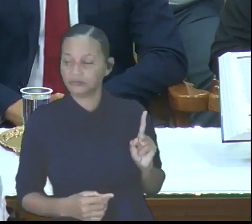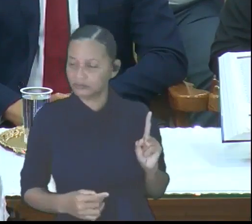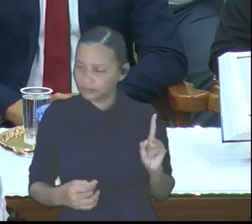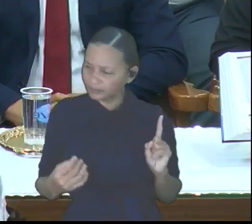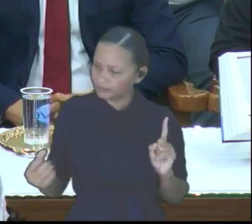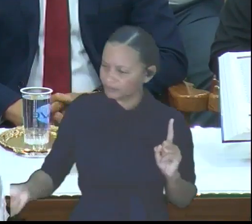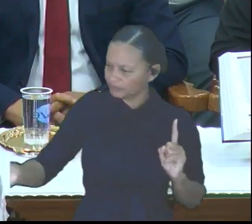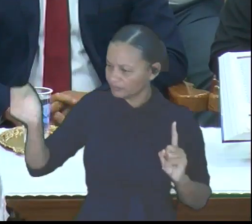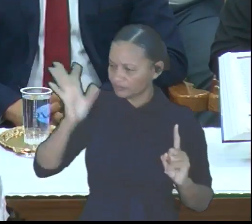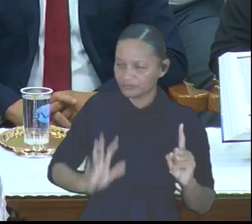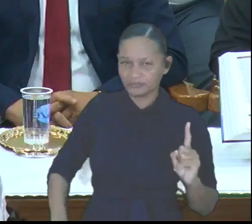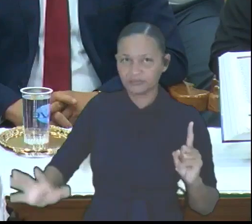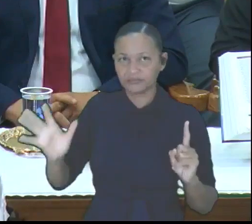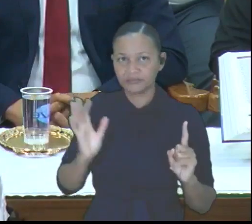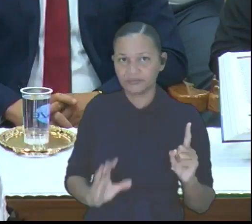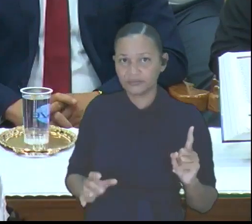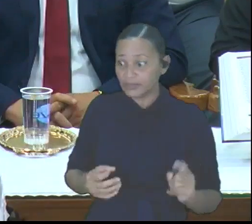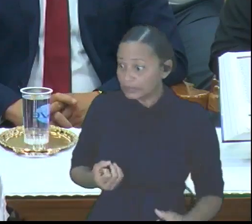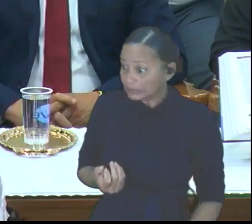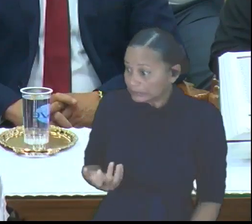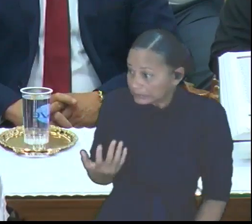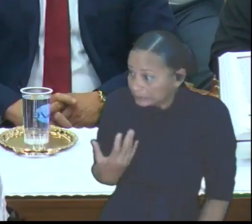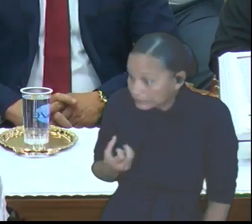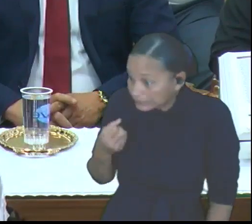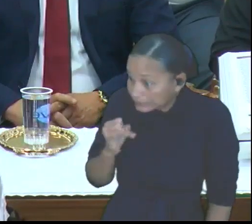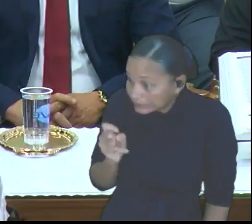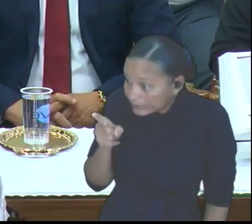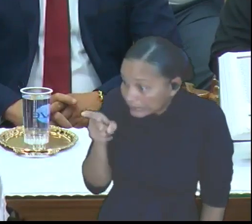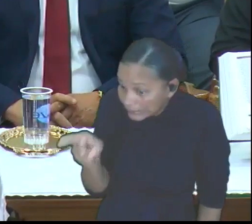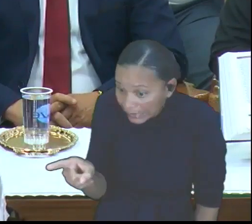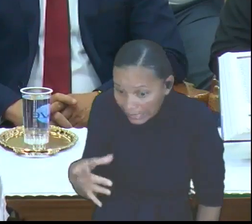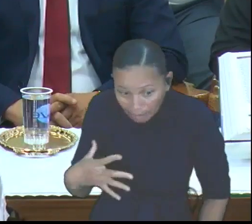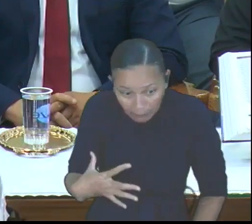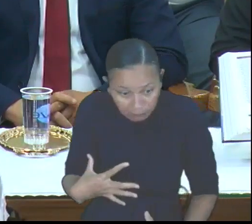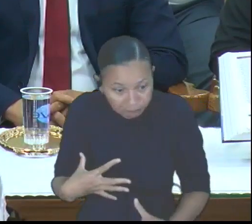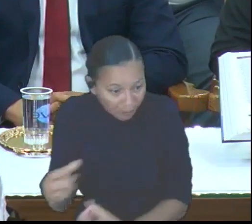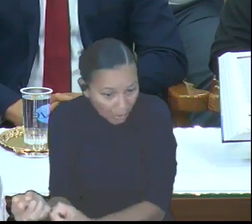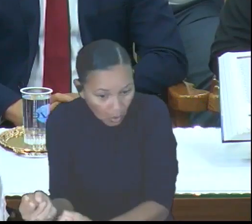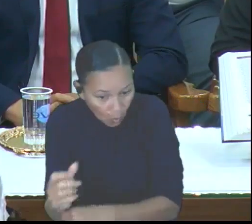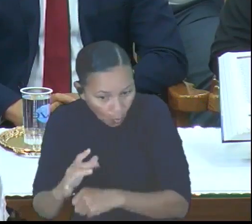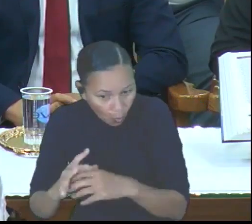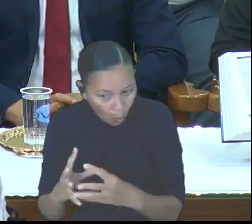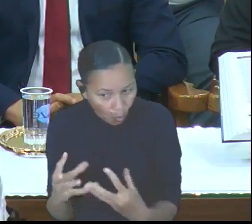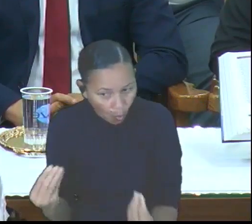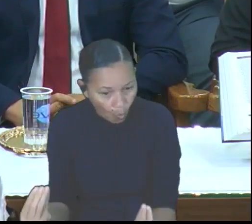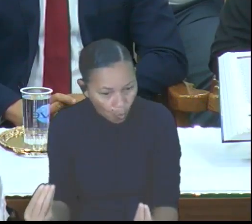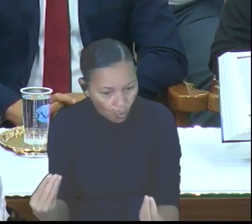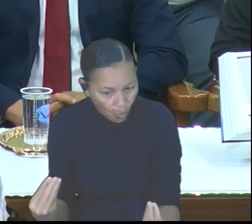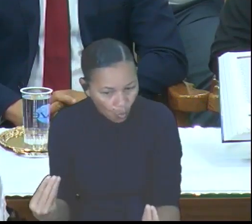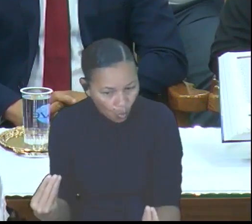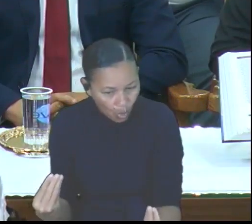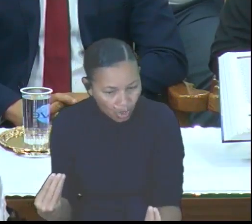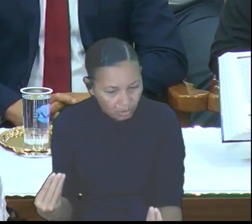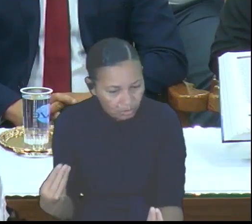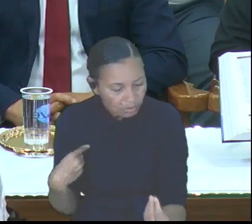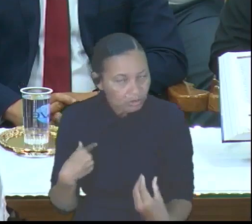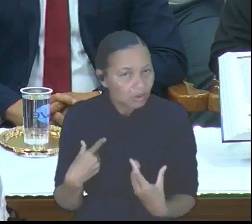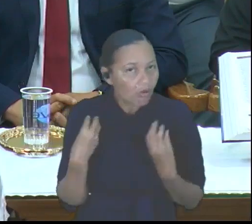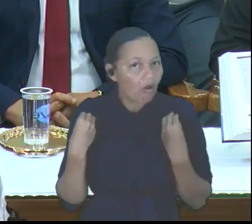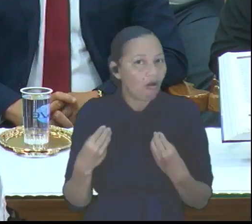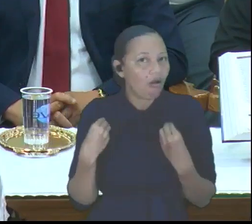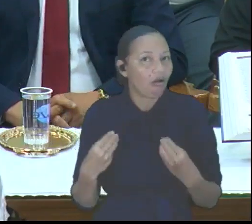tudo o que aconteceu. E já, se ele fez isso com um toque, sem saber na visão